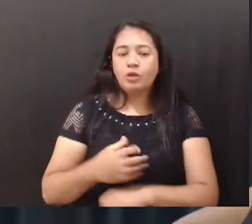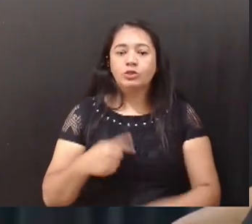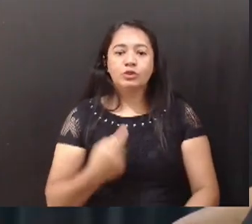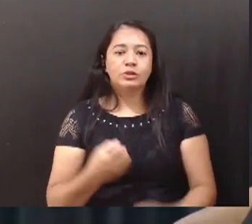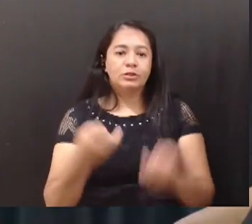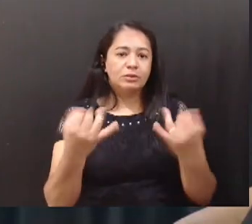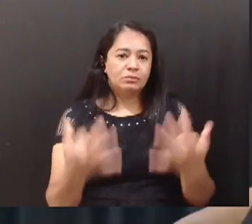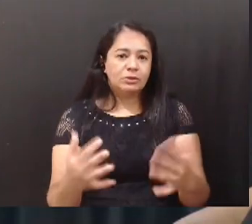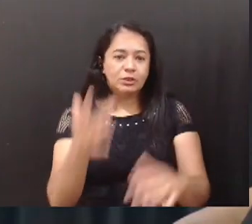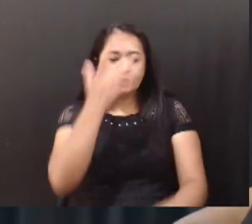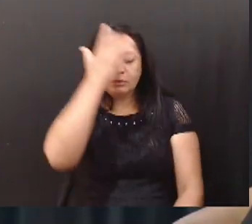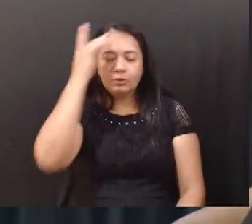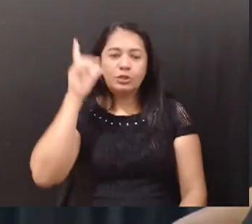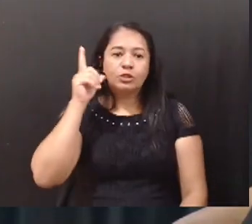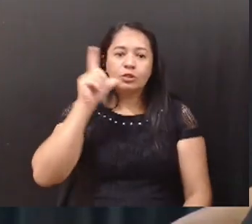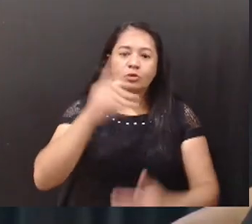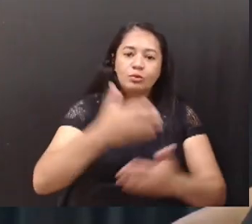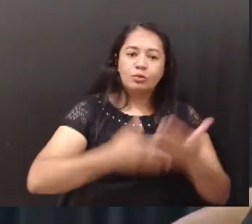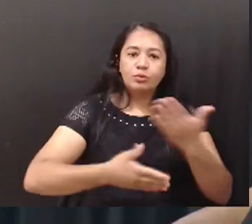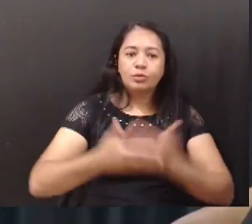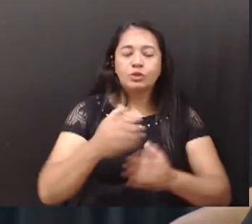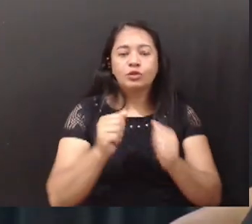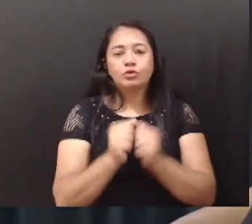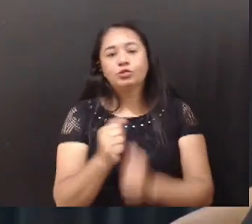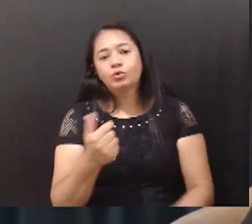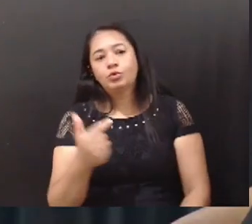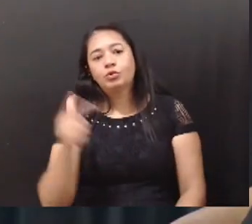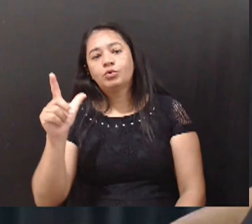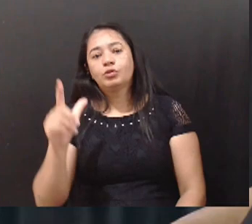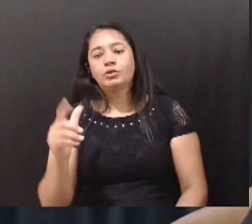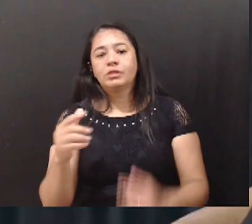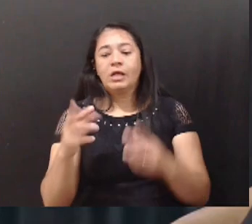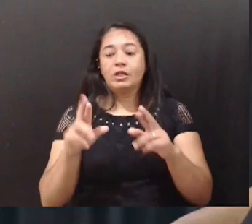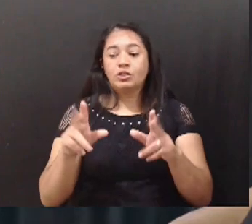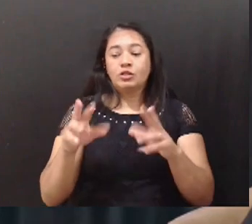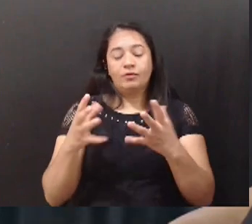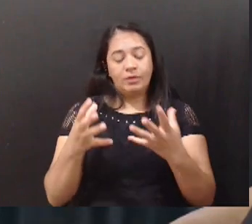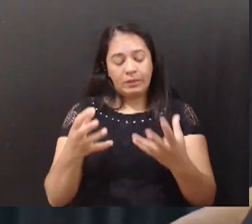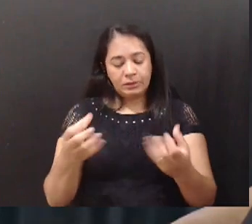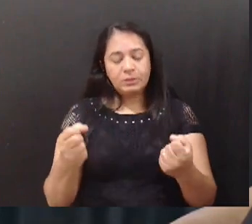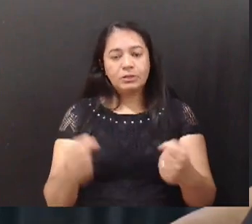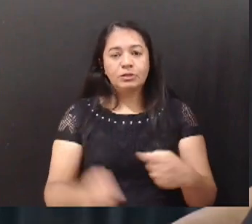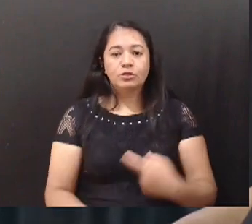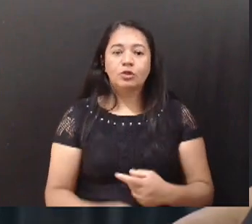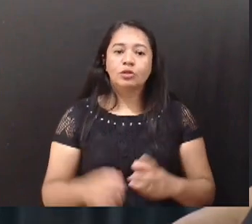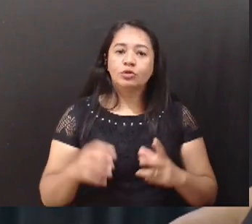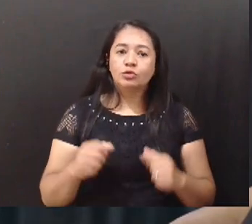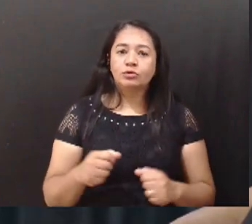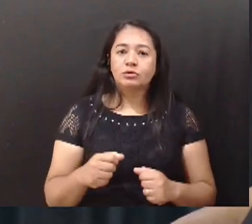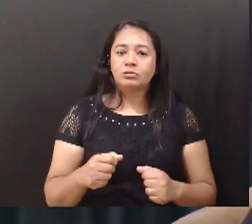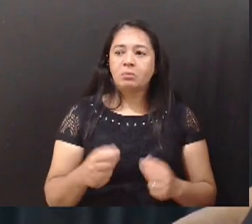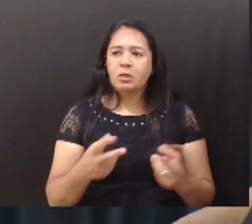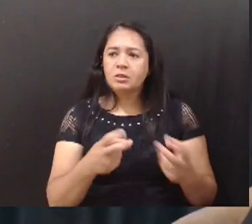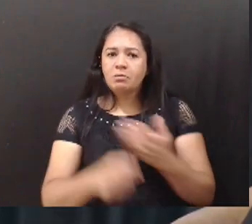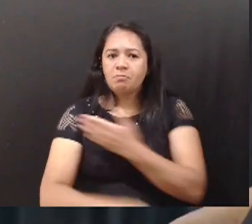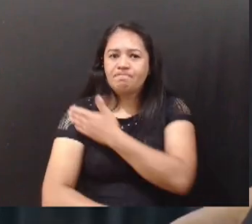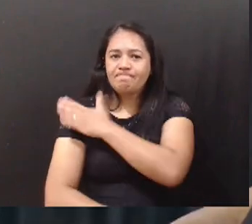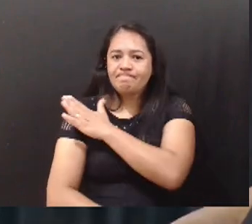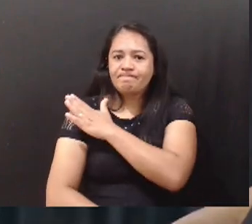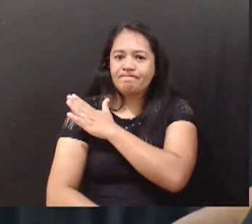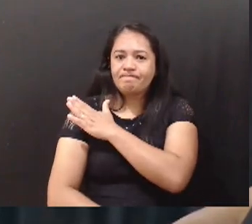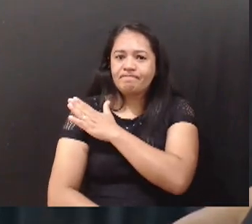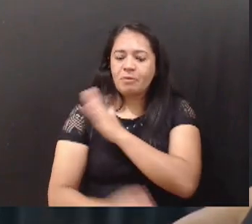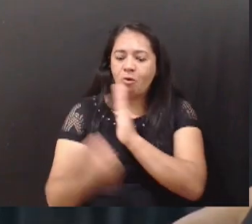conseguem conviver com as outras, aceitar as diferenças. A gente vê em todos os preconceitos um grande marco para